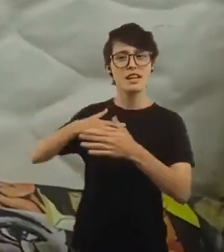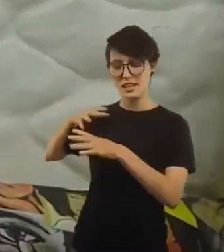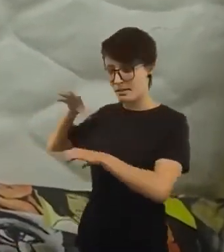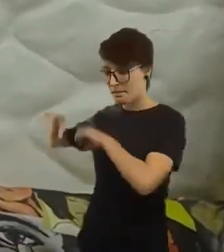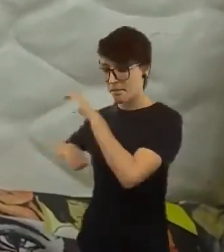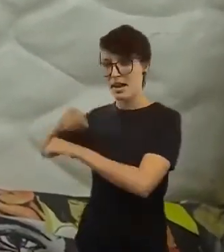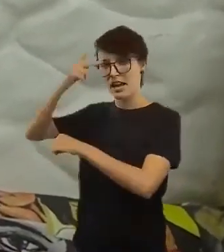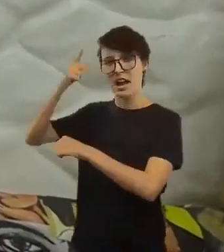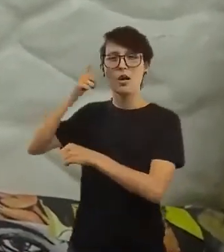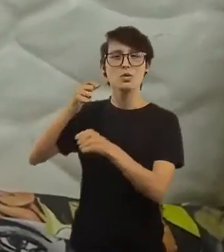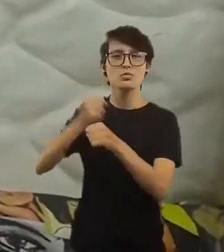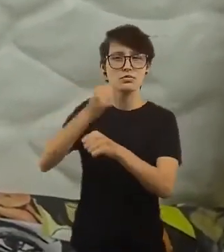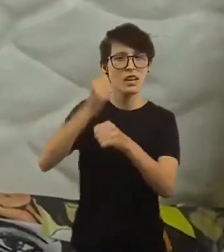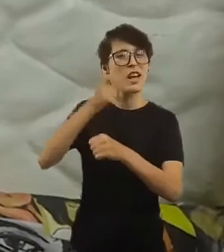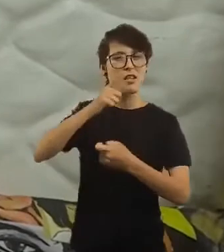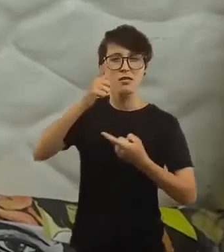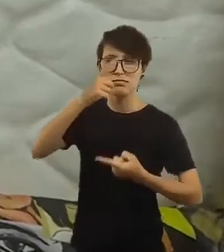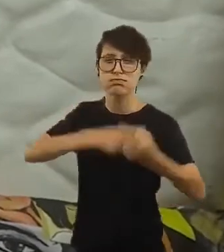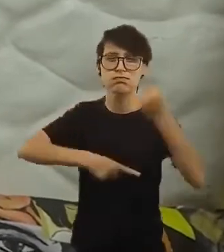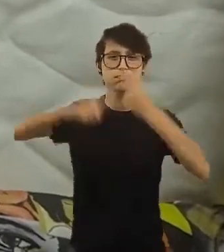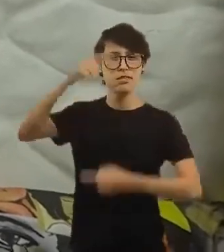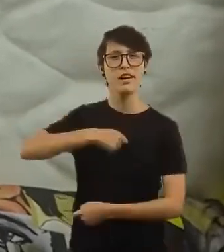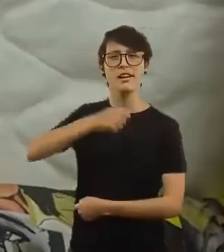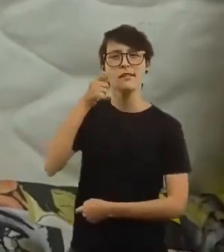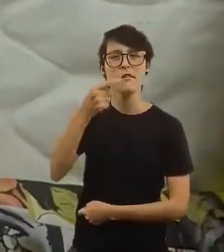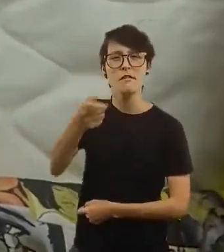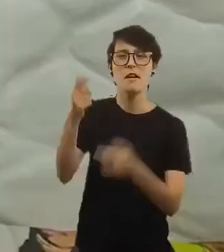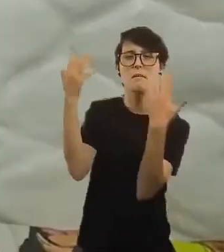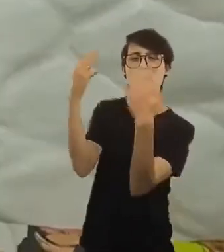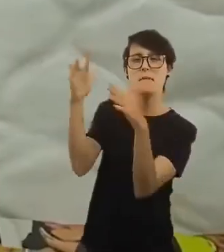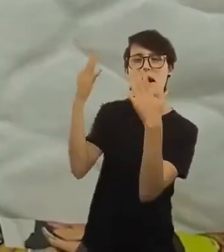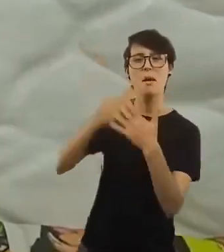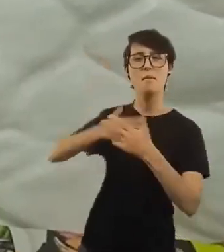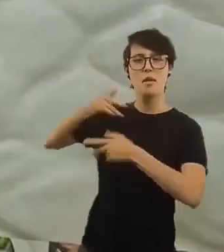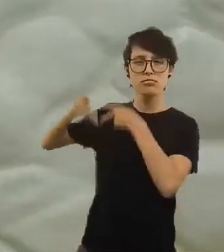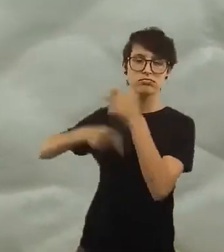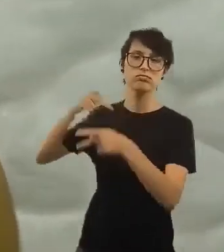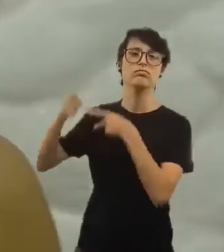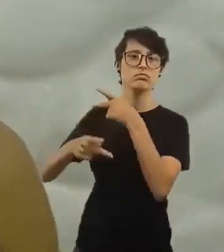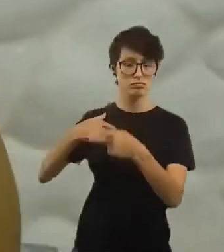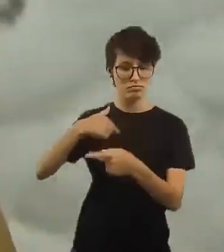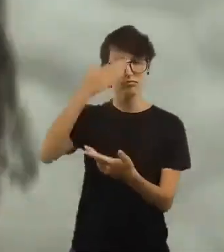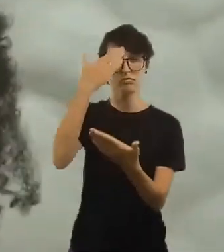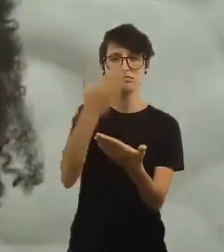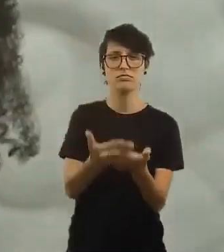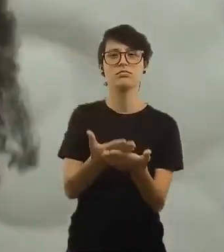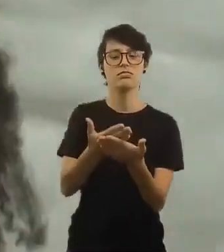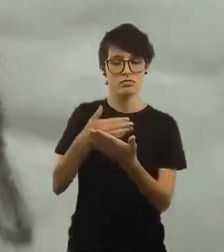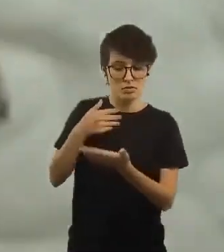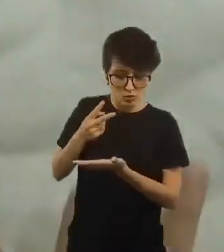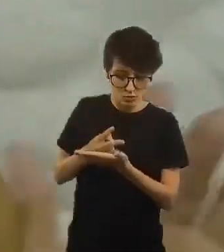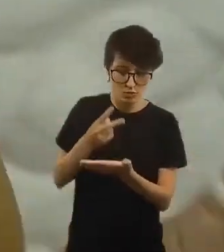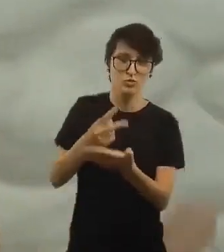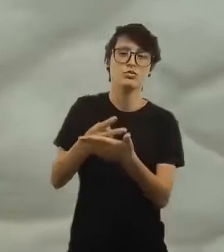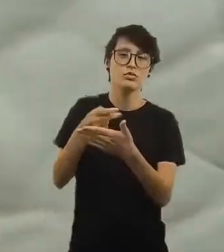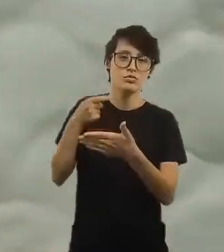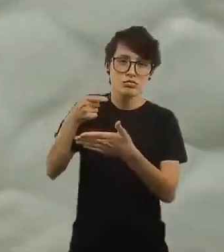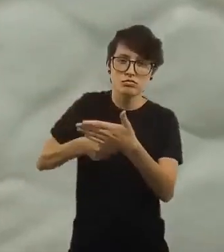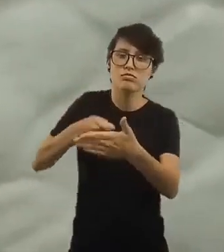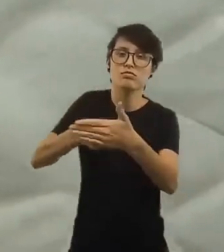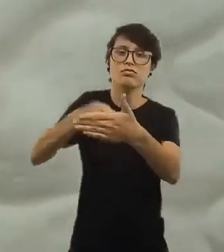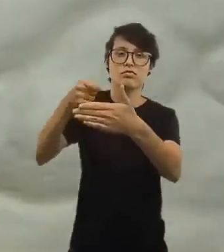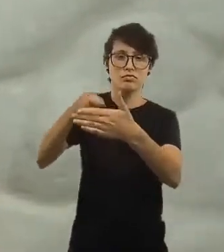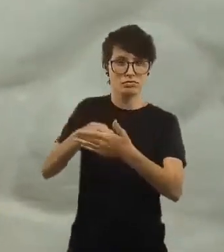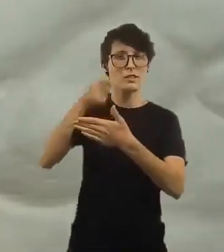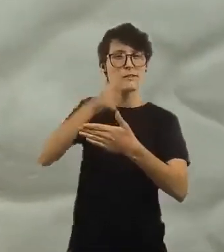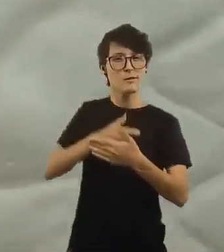evoluir tanto que ainda vou te ver aplaudir o meu povo de pé. Tenho fé. Sigamos na corrente, na luta de